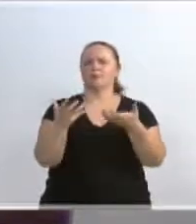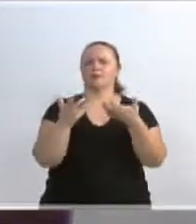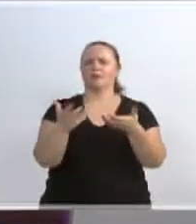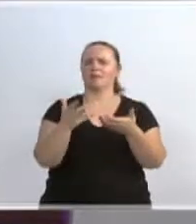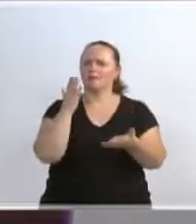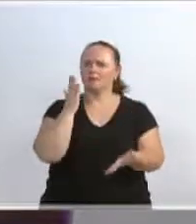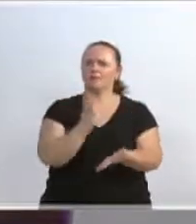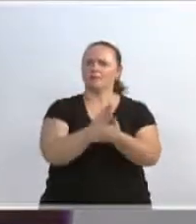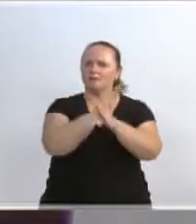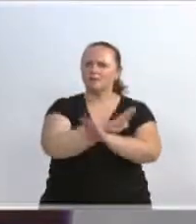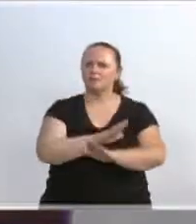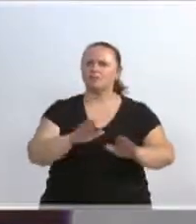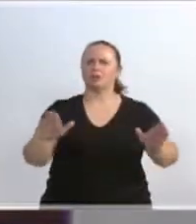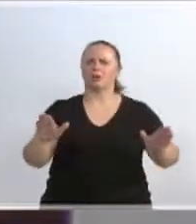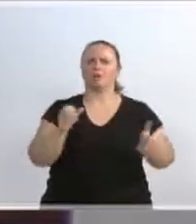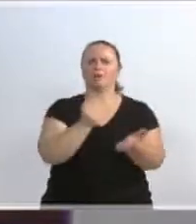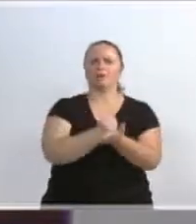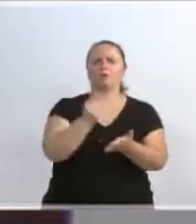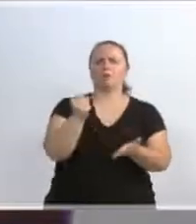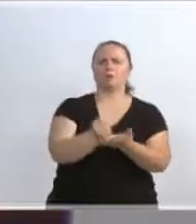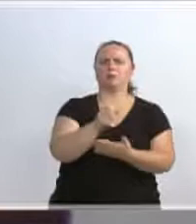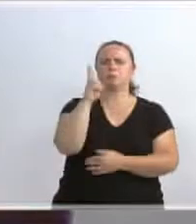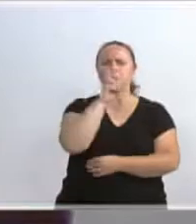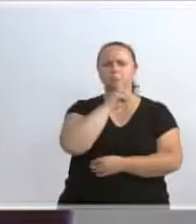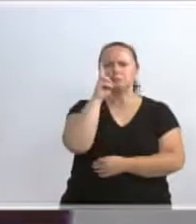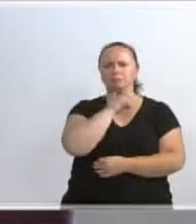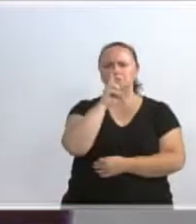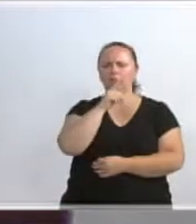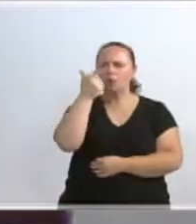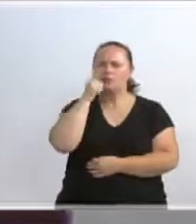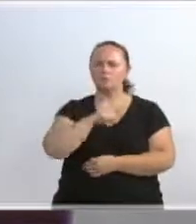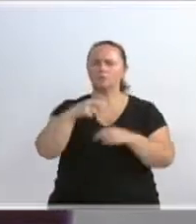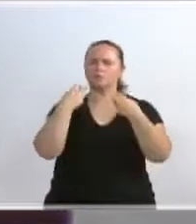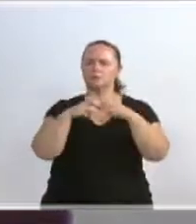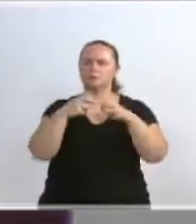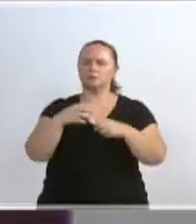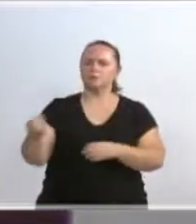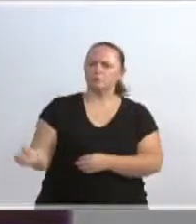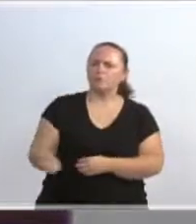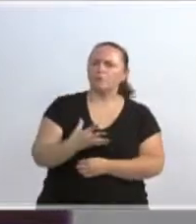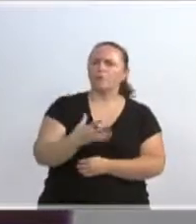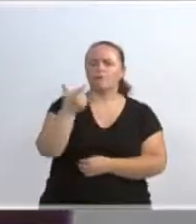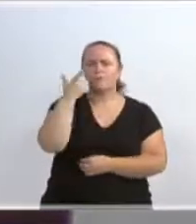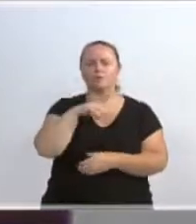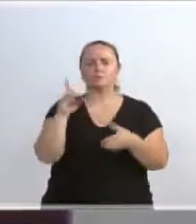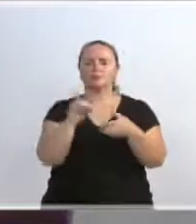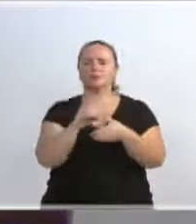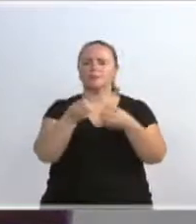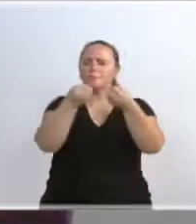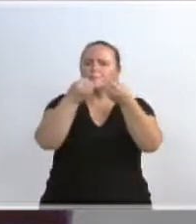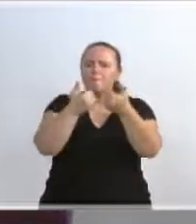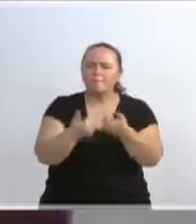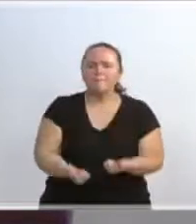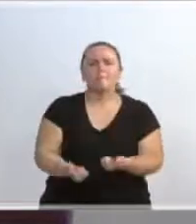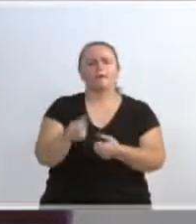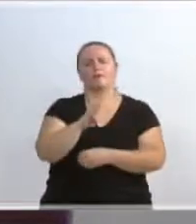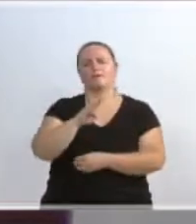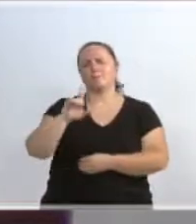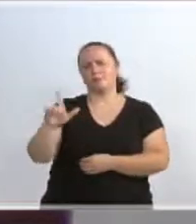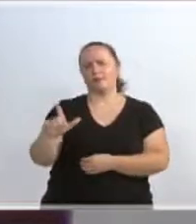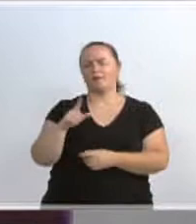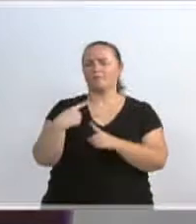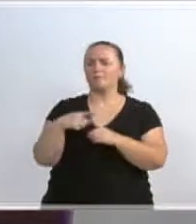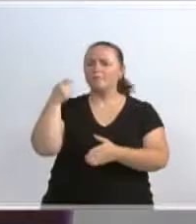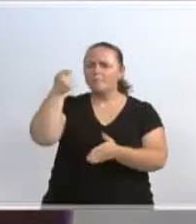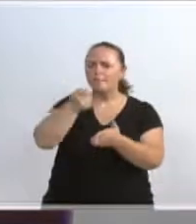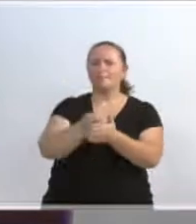daquele contrato de emergência e trouxesse ônibus novos para atender bem, atender a nossa comunidade, que tanto merece, que tanto paga, viu,